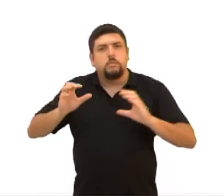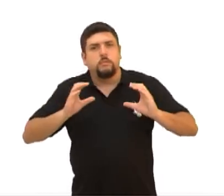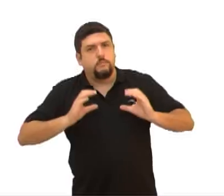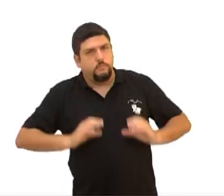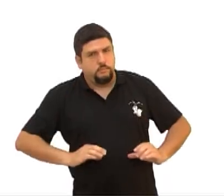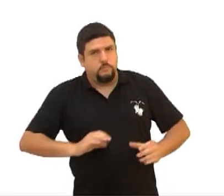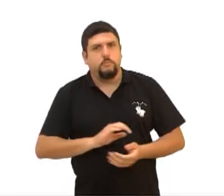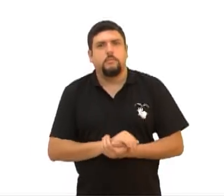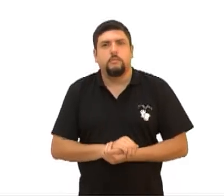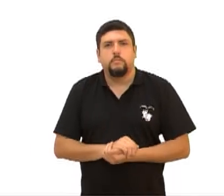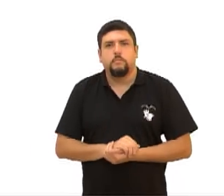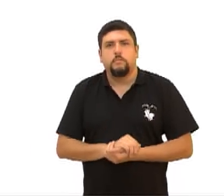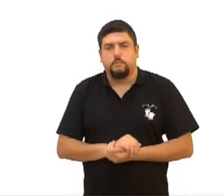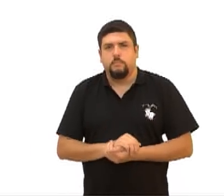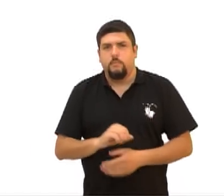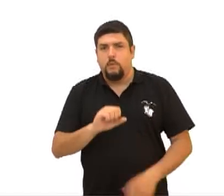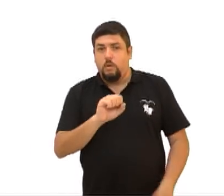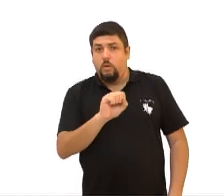deles? Então,